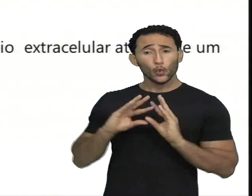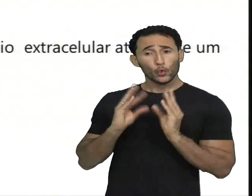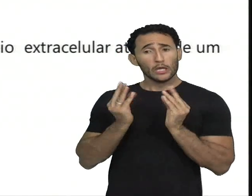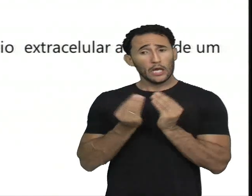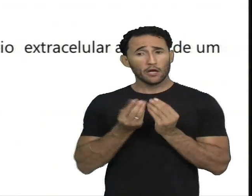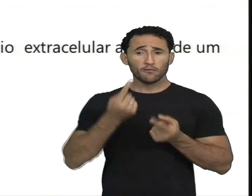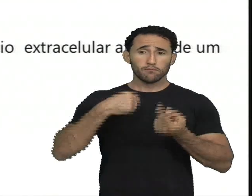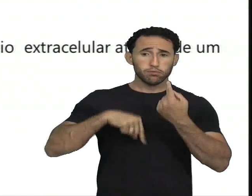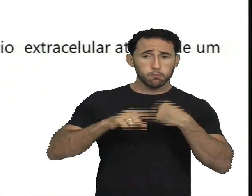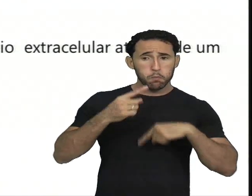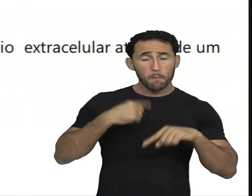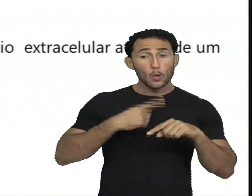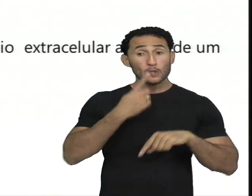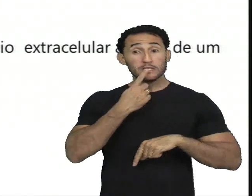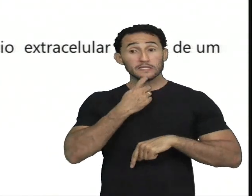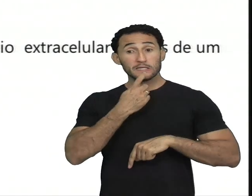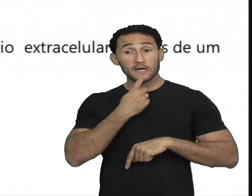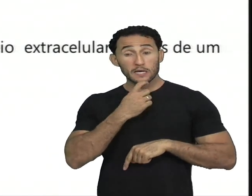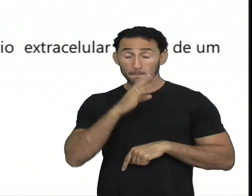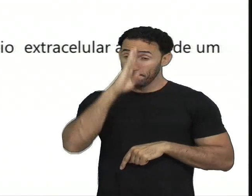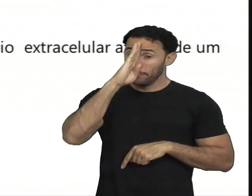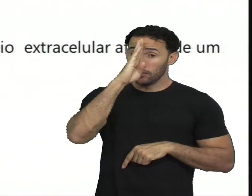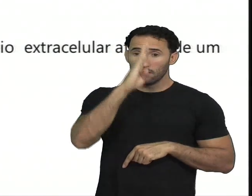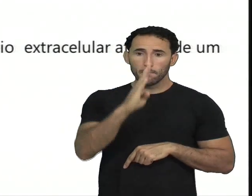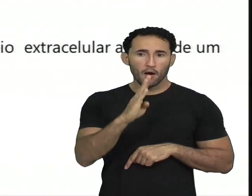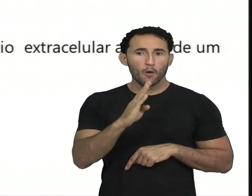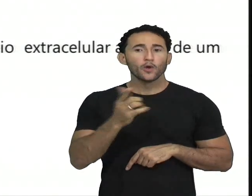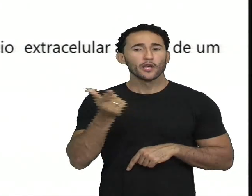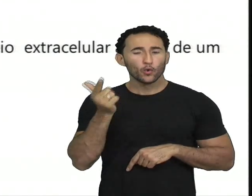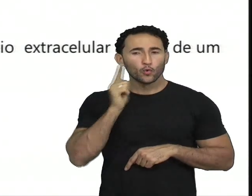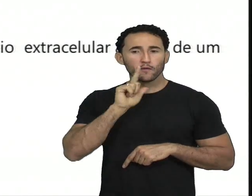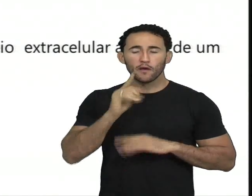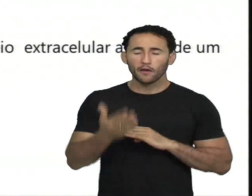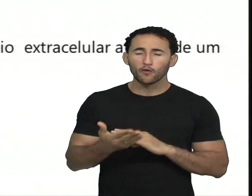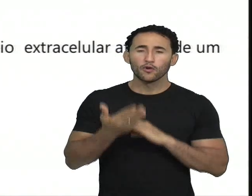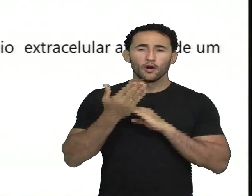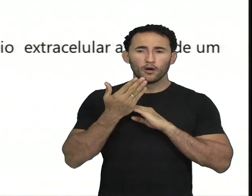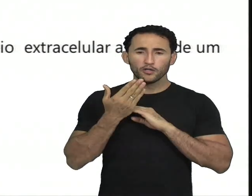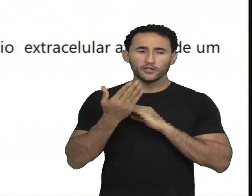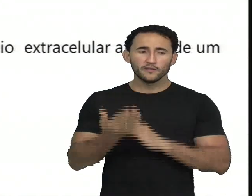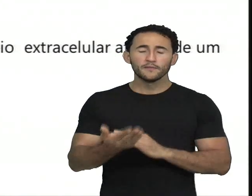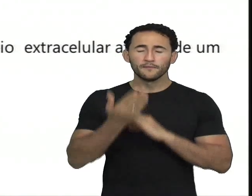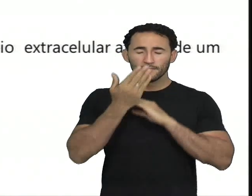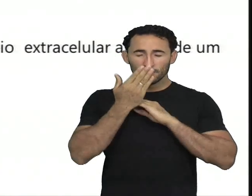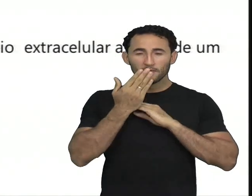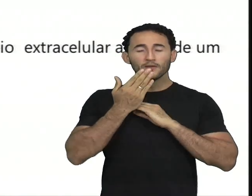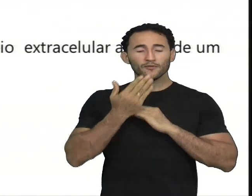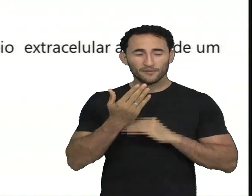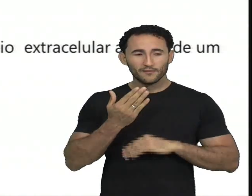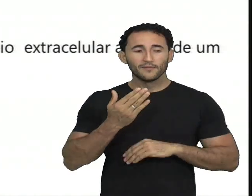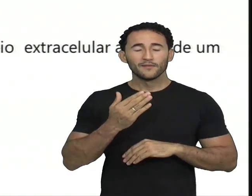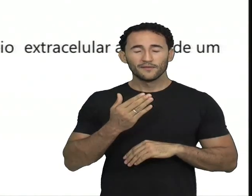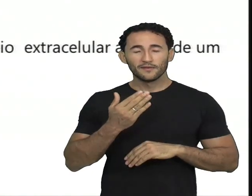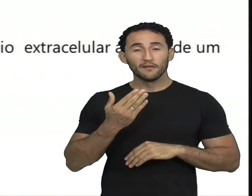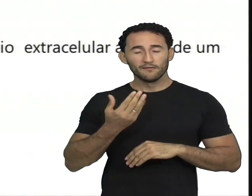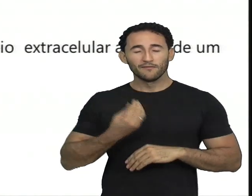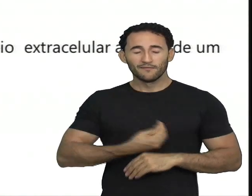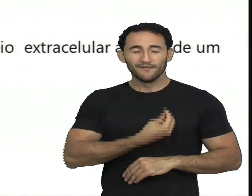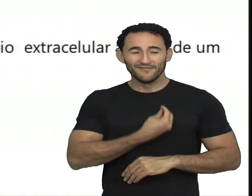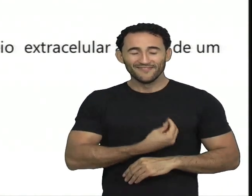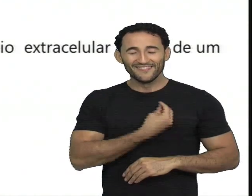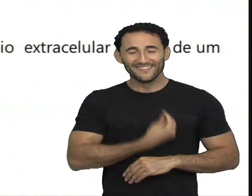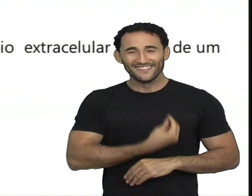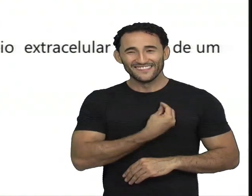o sangue é o que mantém todos os órgãos sadios e vivos, né? Então, a